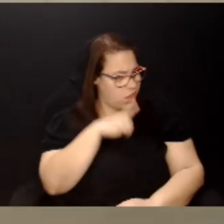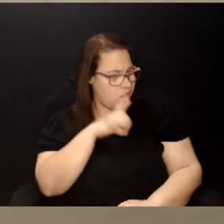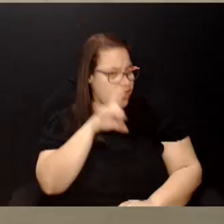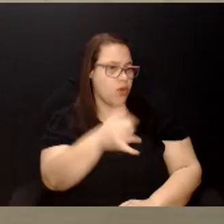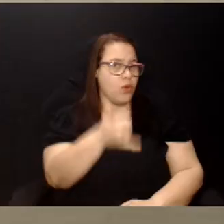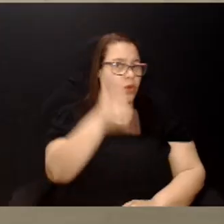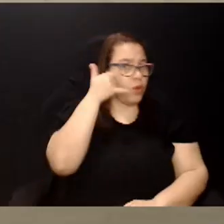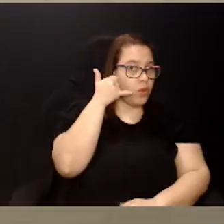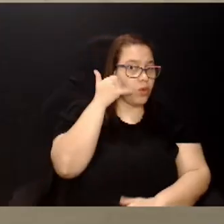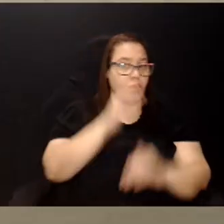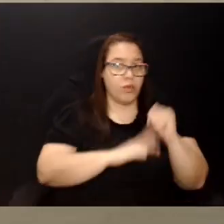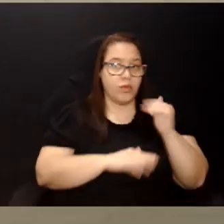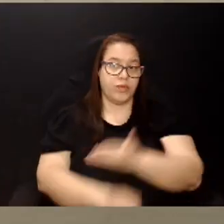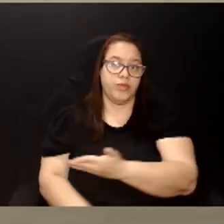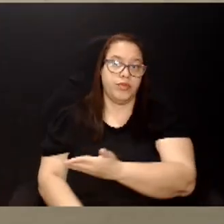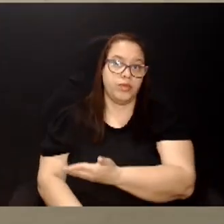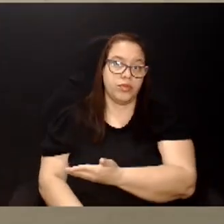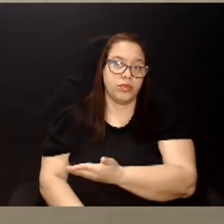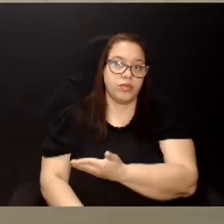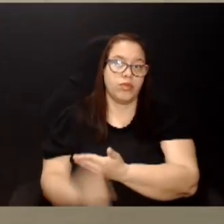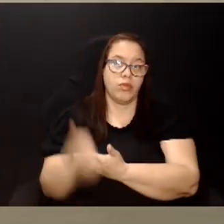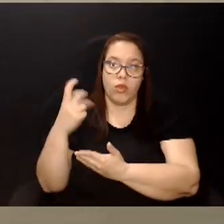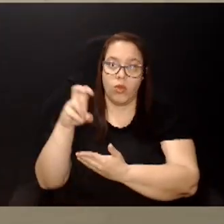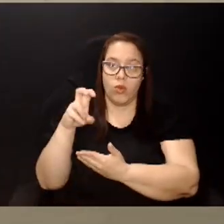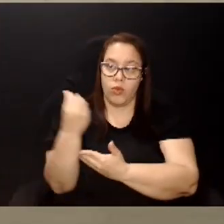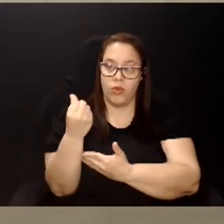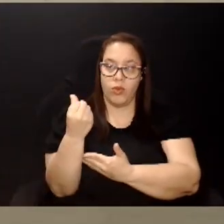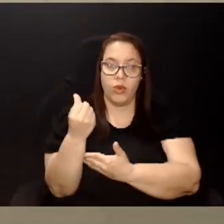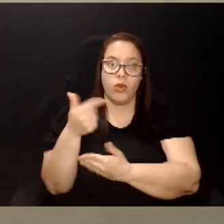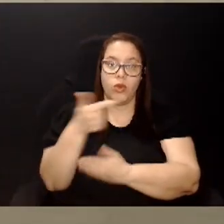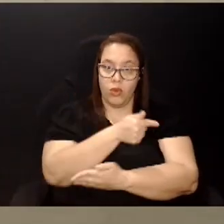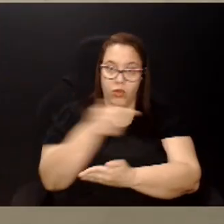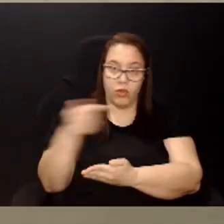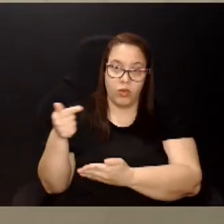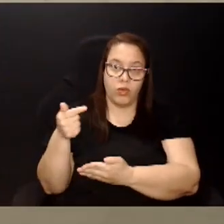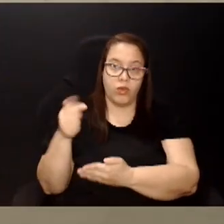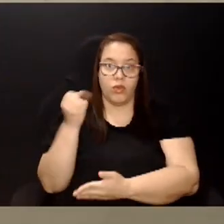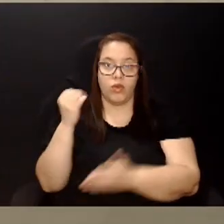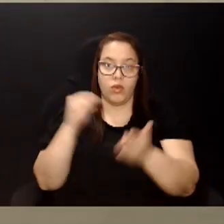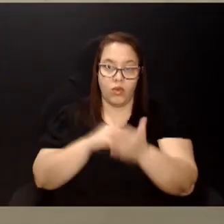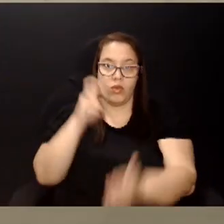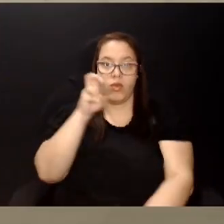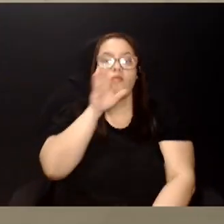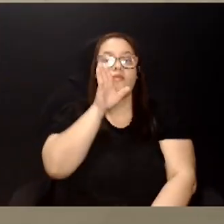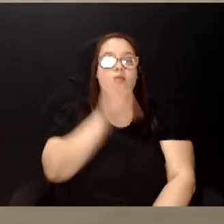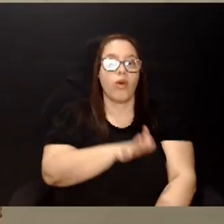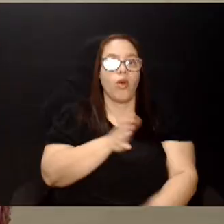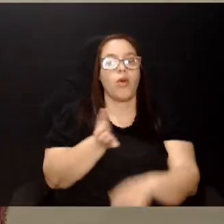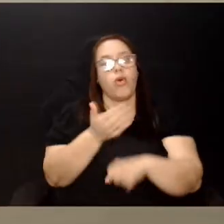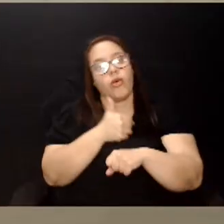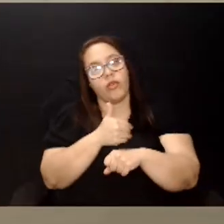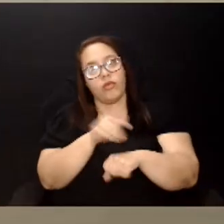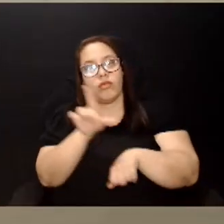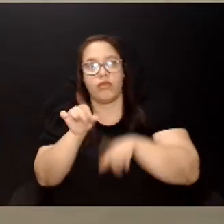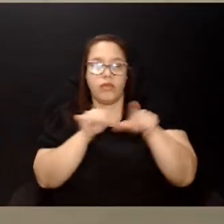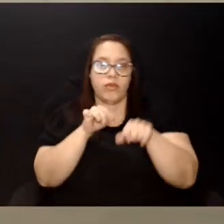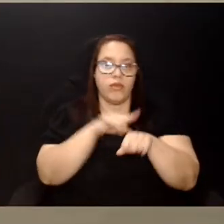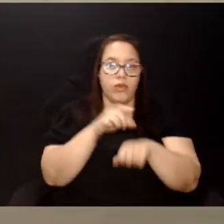no serviço 156, né, durante a semana, das 8 às 5 horas, fora esse horário, no